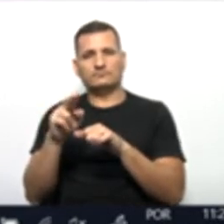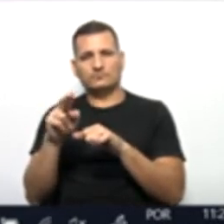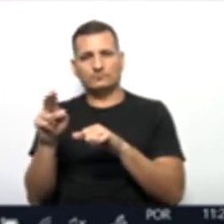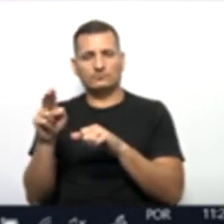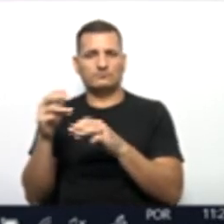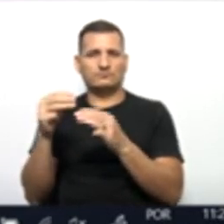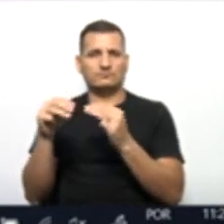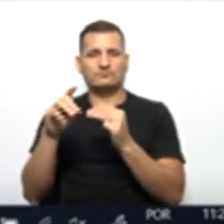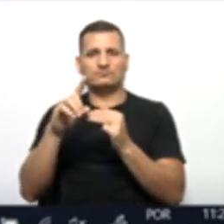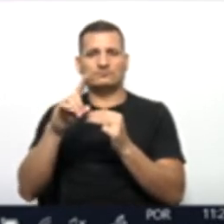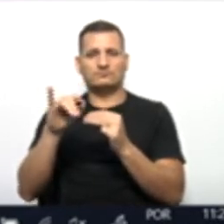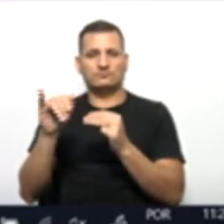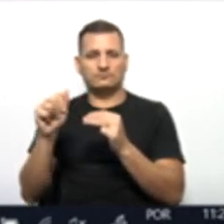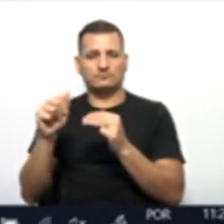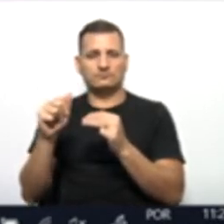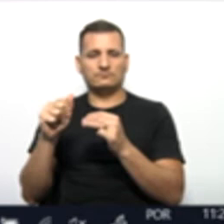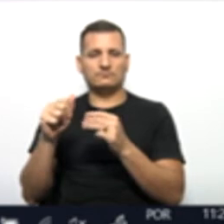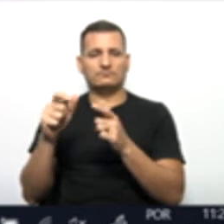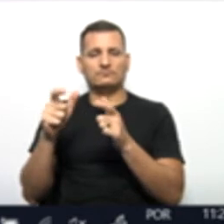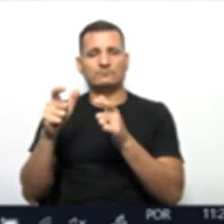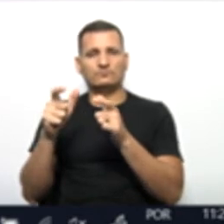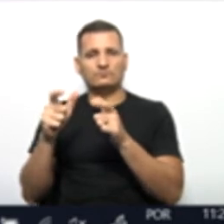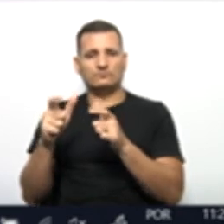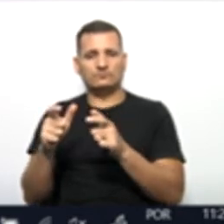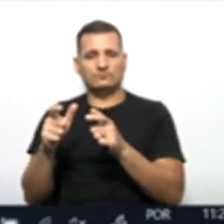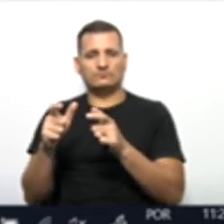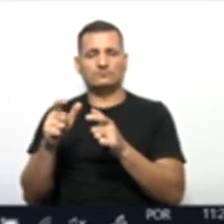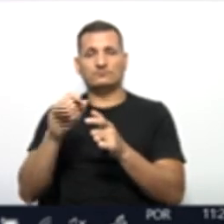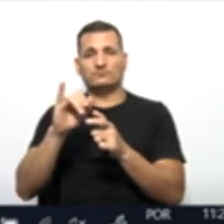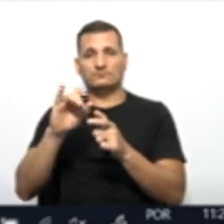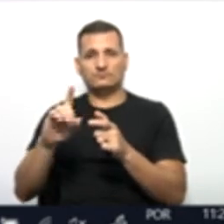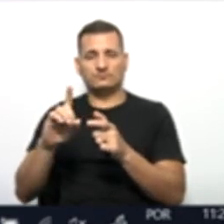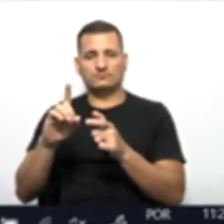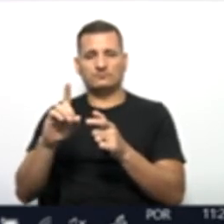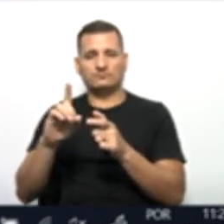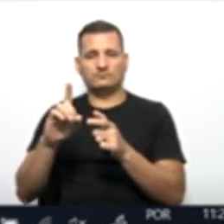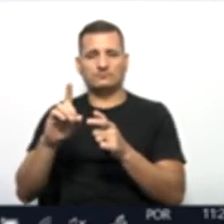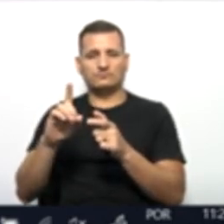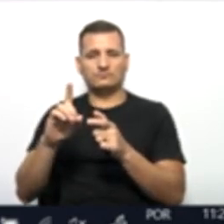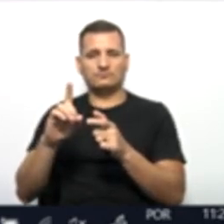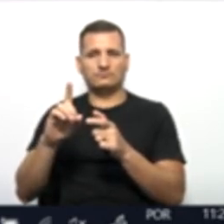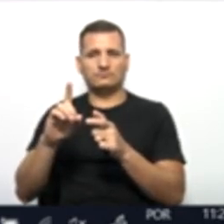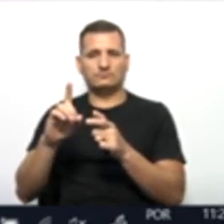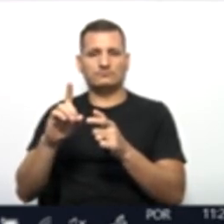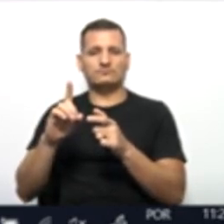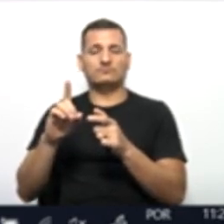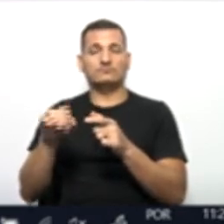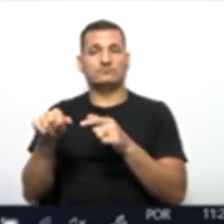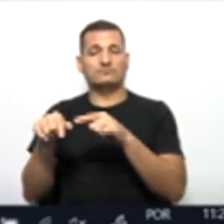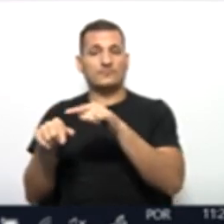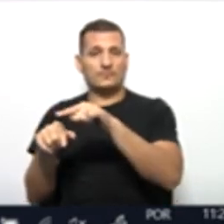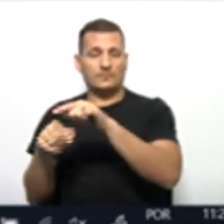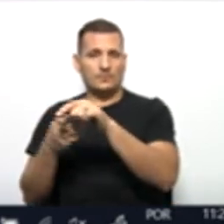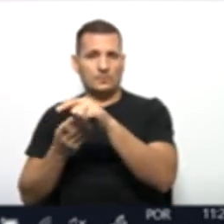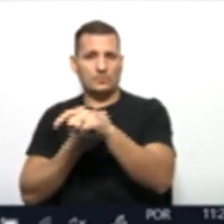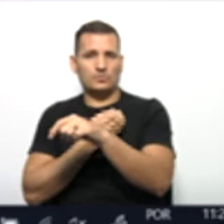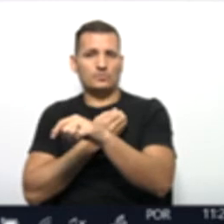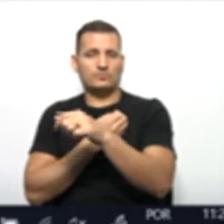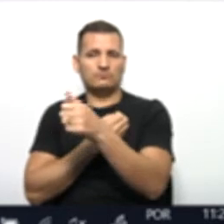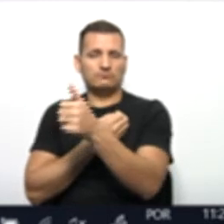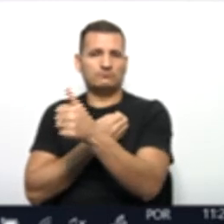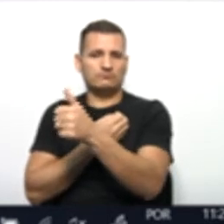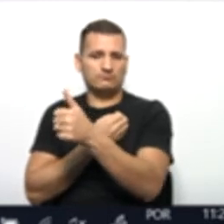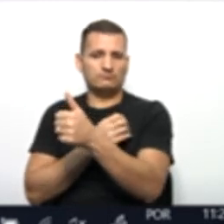data de envio onde o edinho ele vai pegar através desse número de identificação aqui